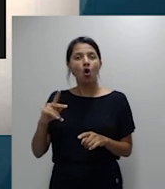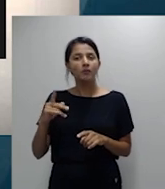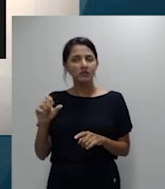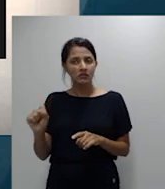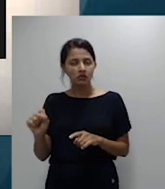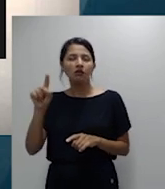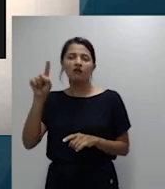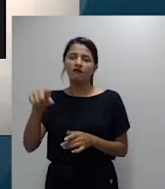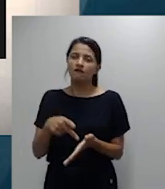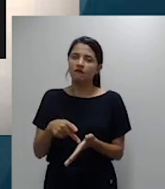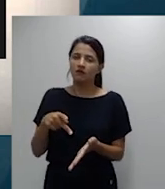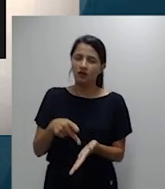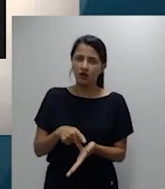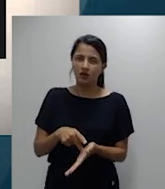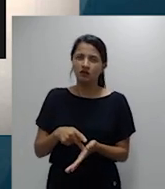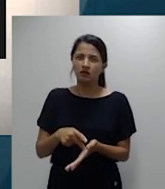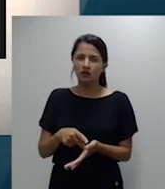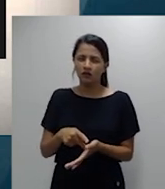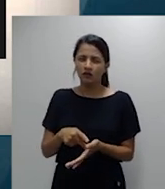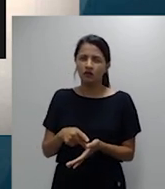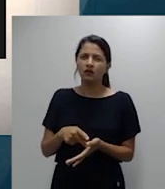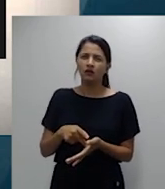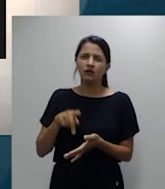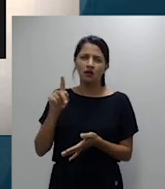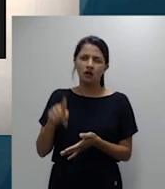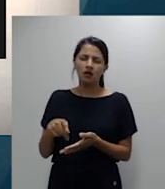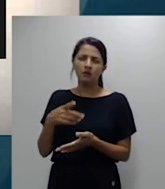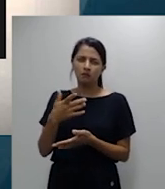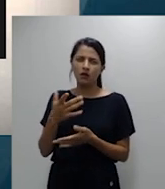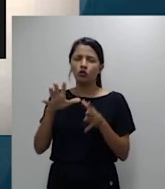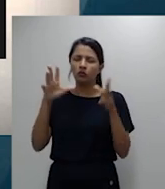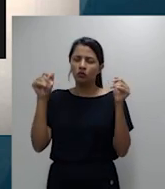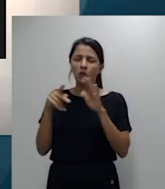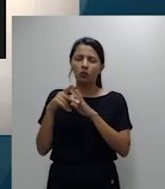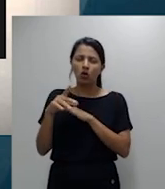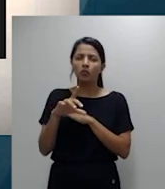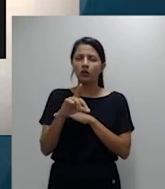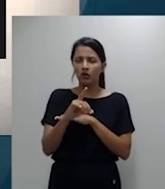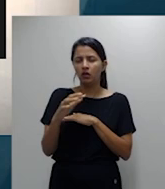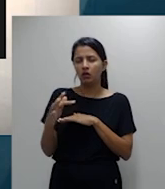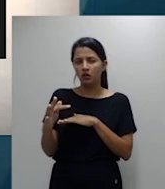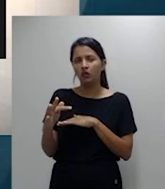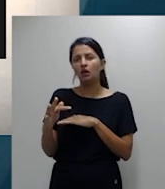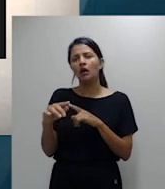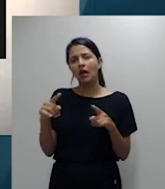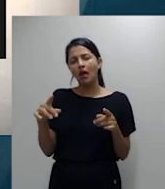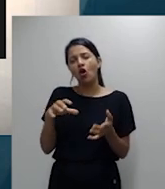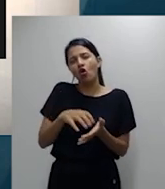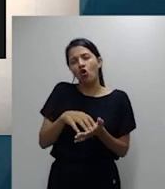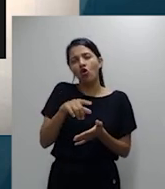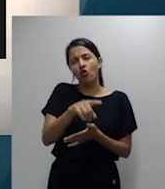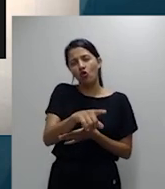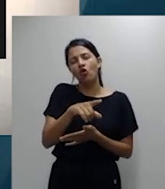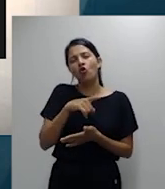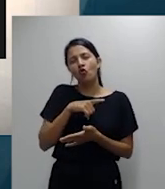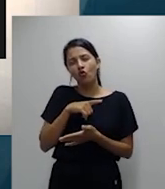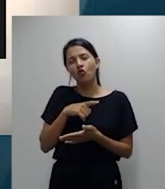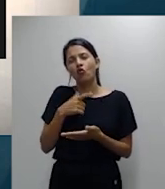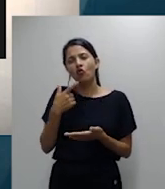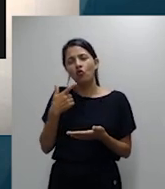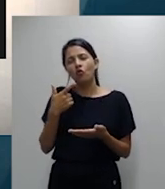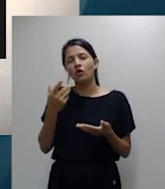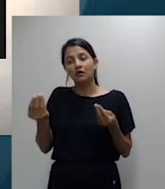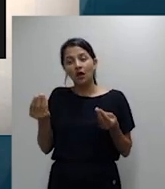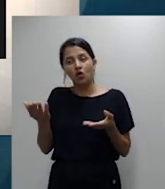verdade foi rejeitado pelo tribunal de Capital a ao argumento de que como estaria